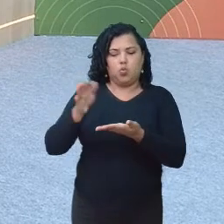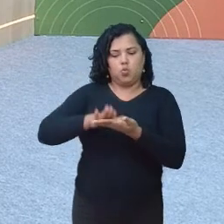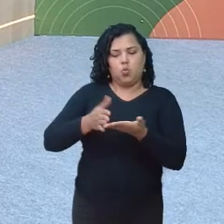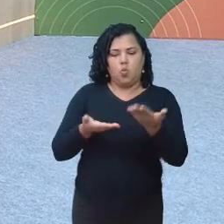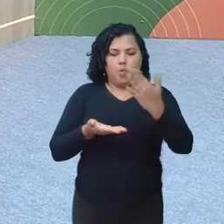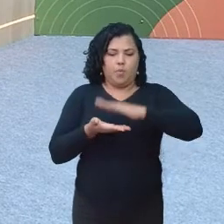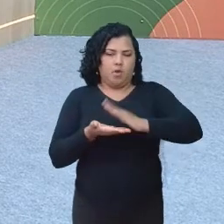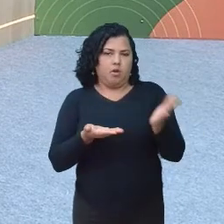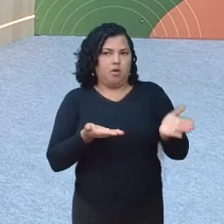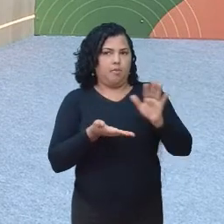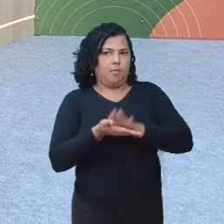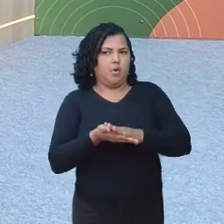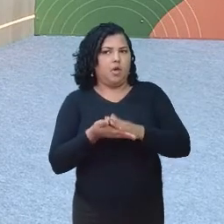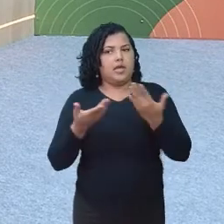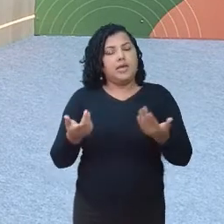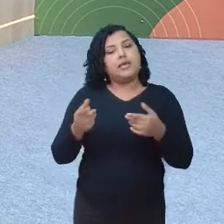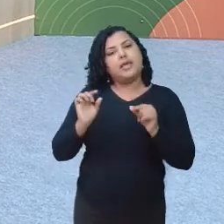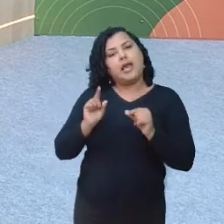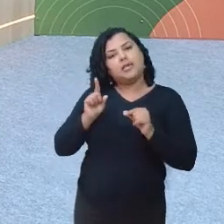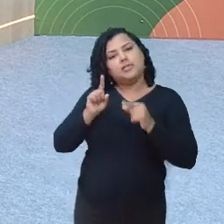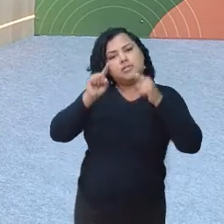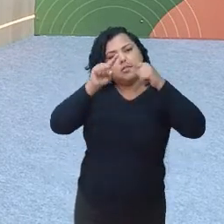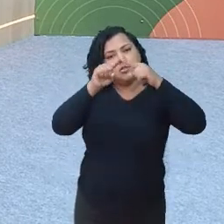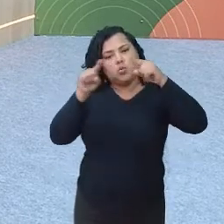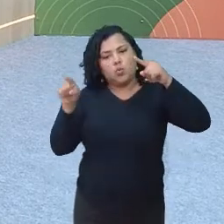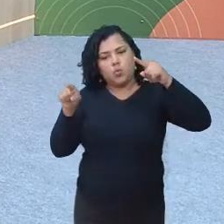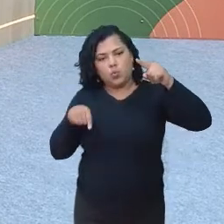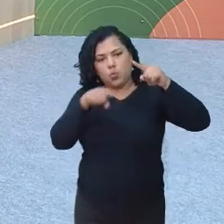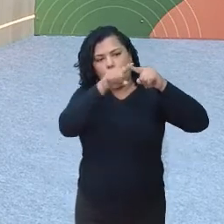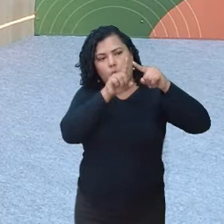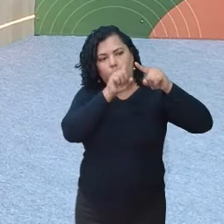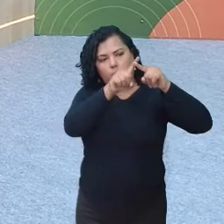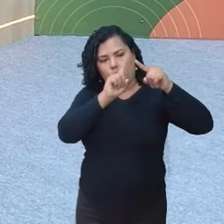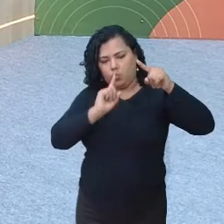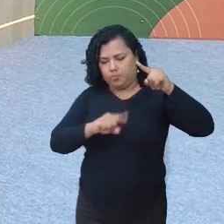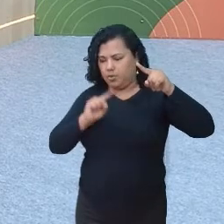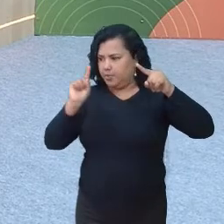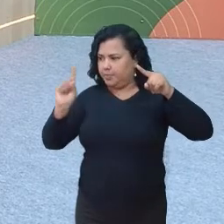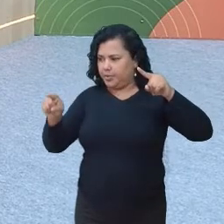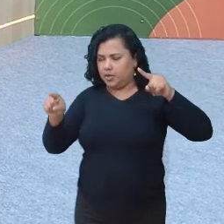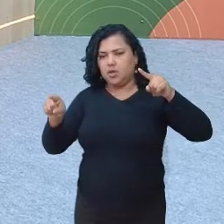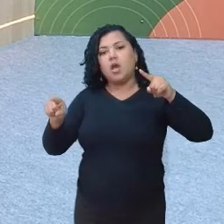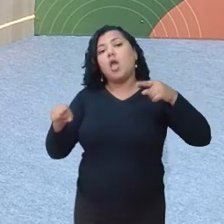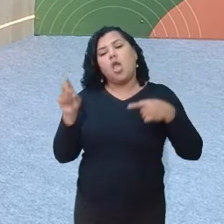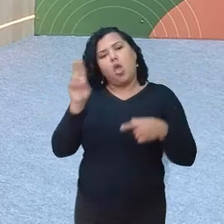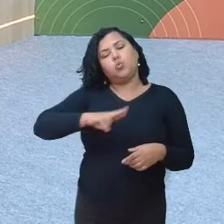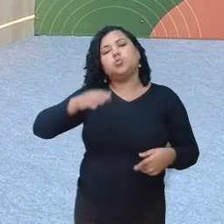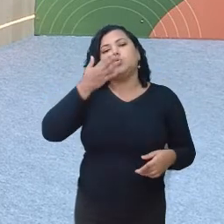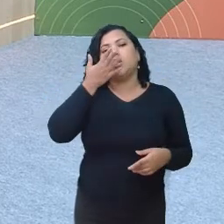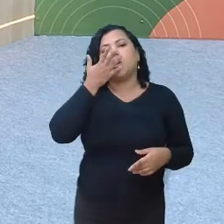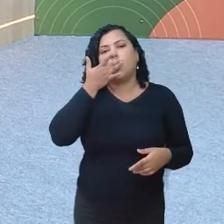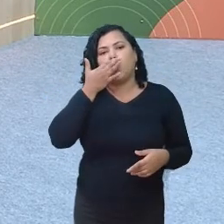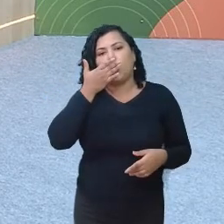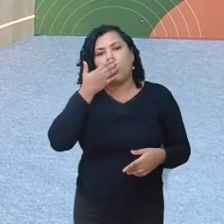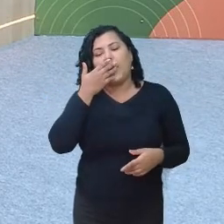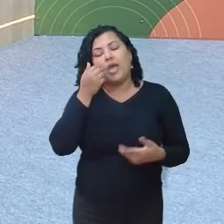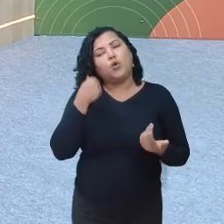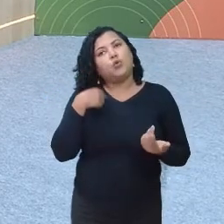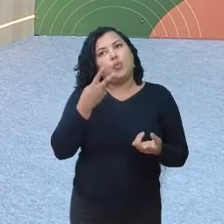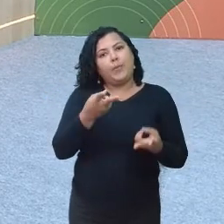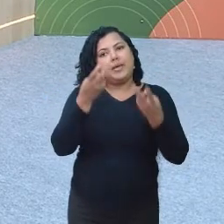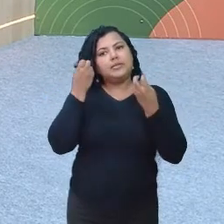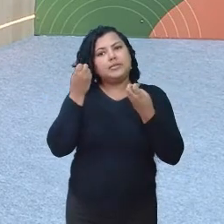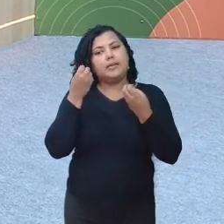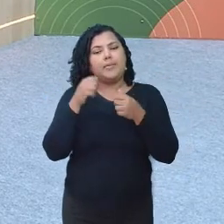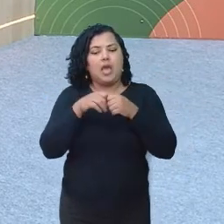forma que eu vou pegar aquela soma dos ângulos, que no caso aí eu utilizei cores. Eu não vi a medida efetivamente,